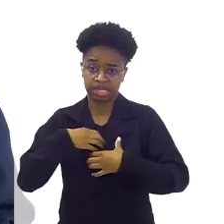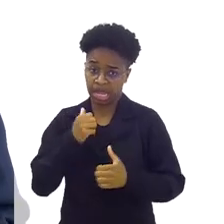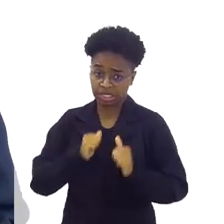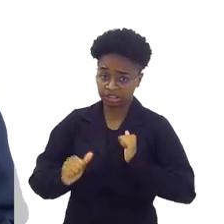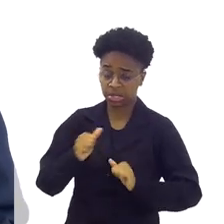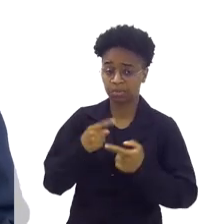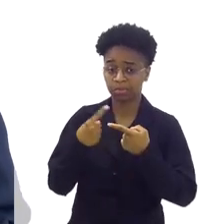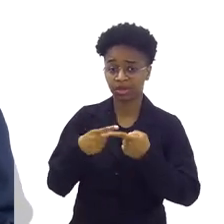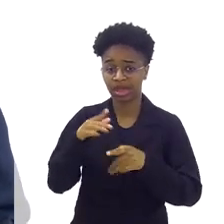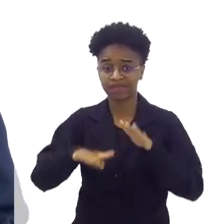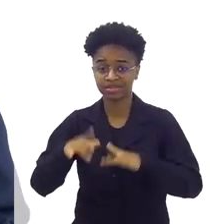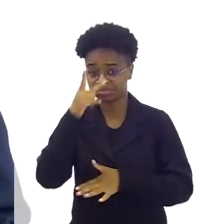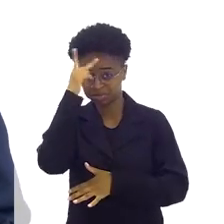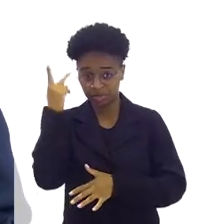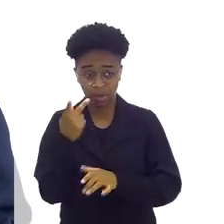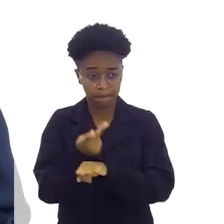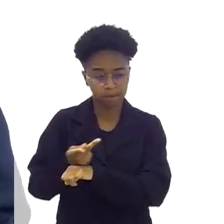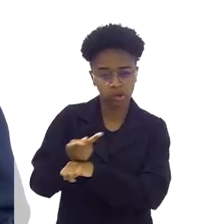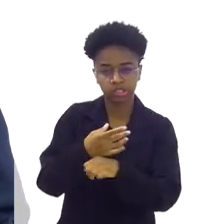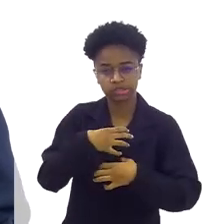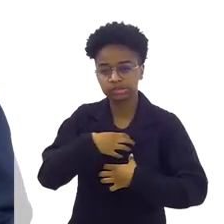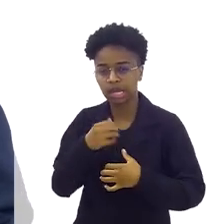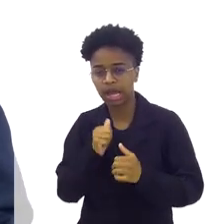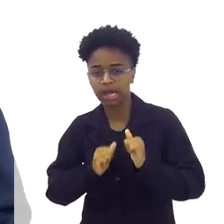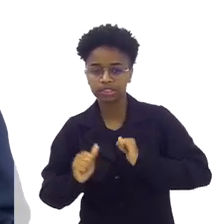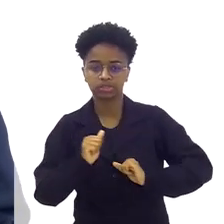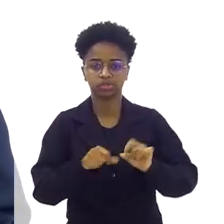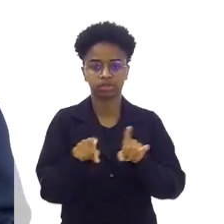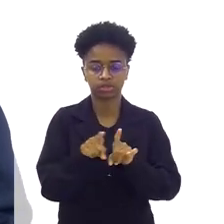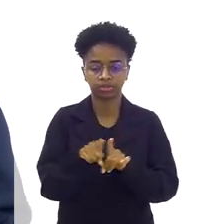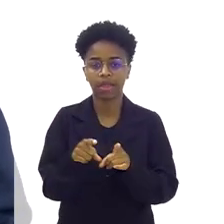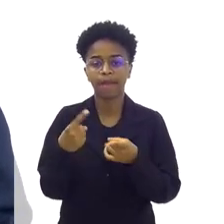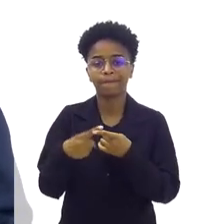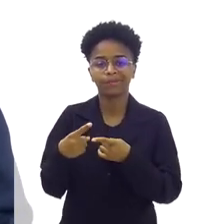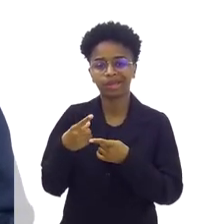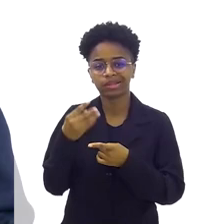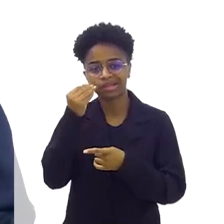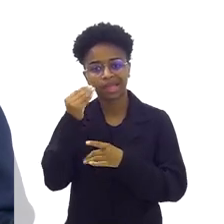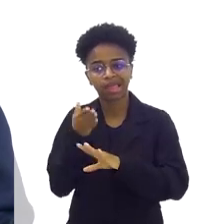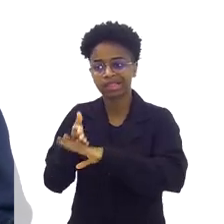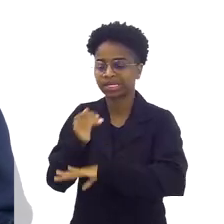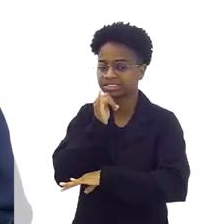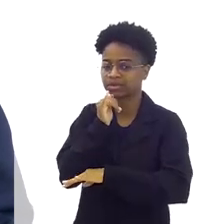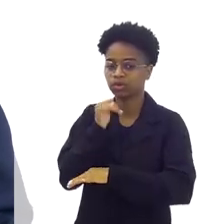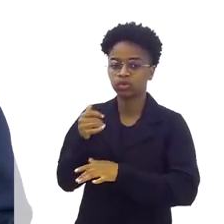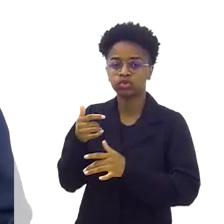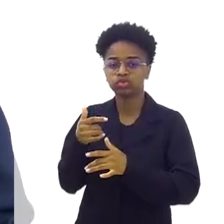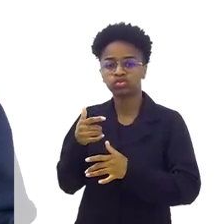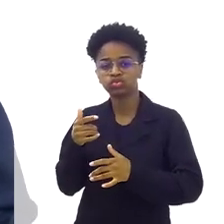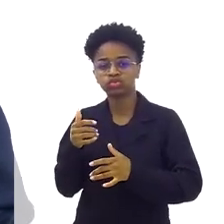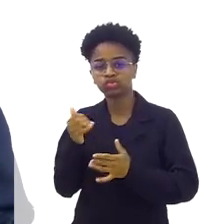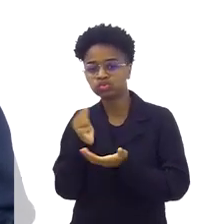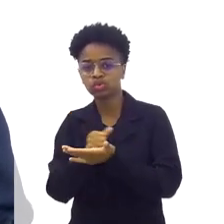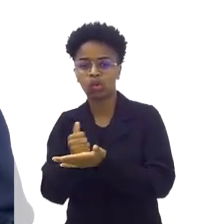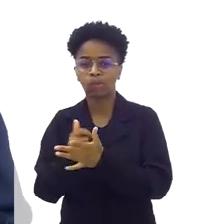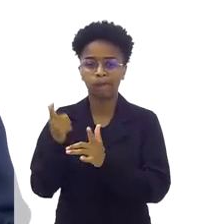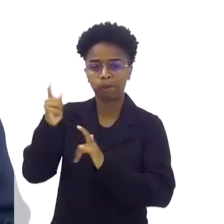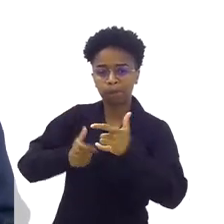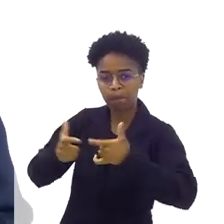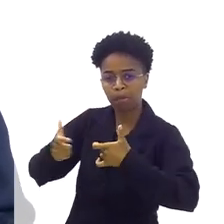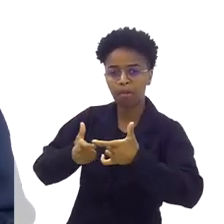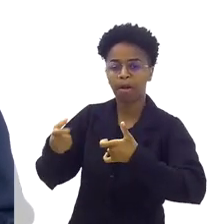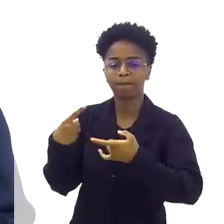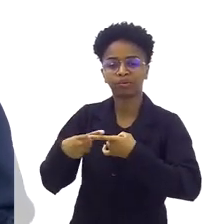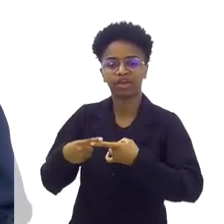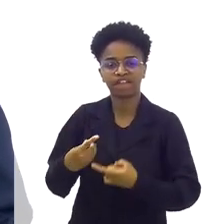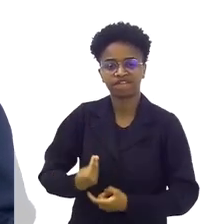às vezes até ansiedade, porque às vezes as pessoas estão buscando ansiedade, também tem esse lugar de entrar num jogo de ação, porque a vida não tem tanta